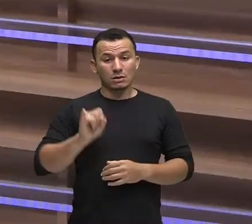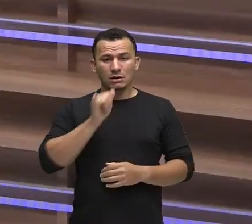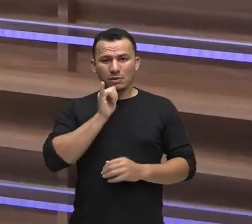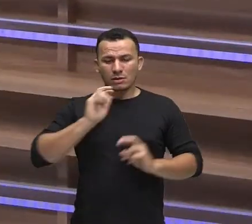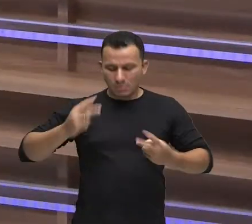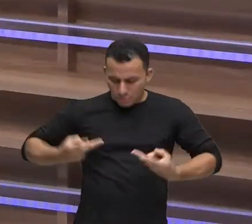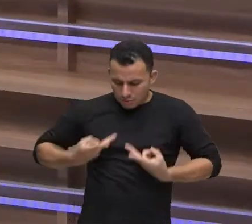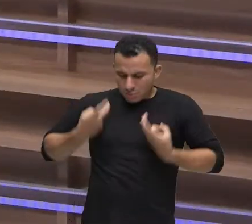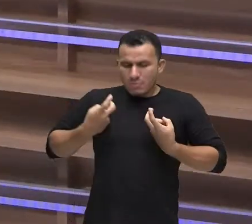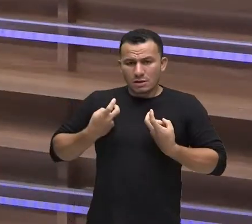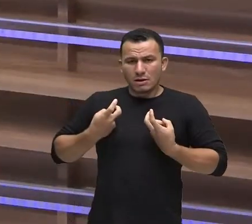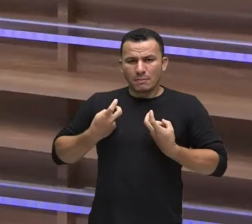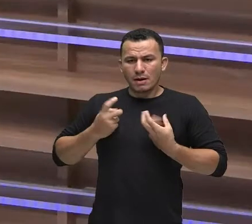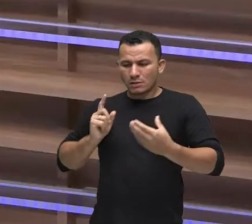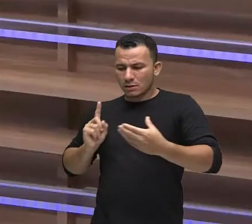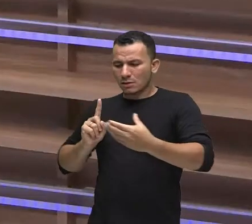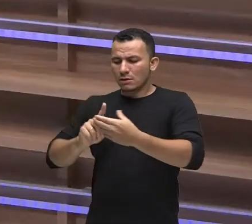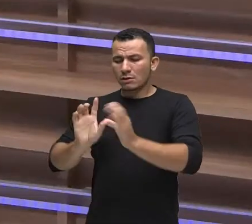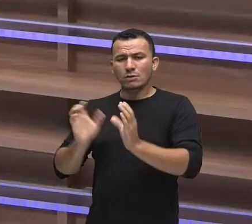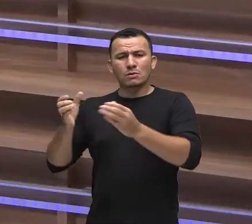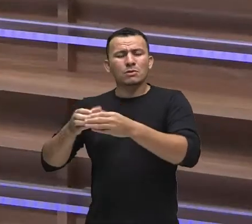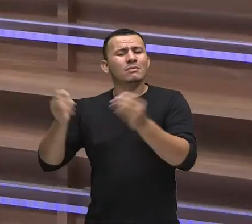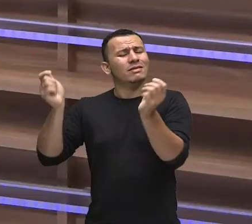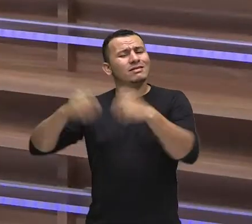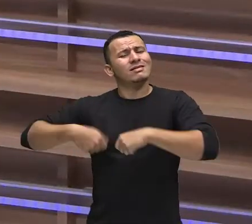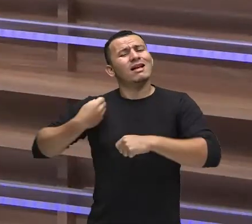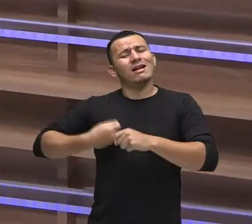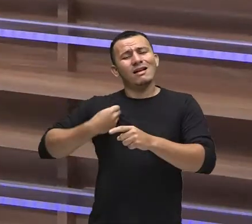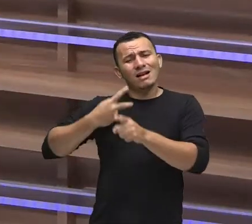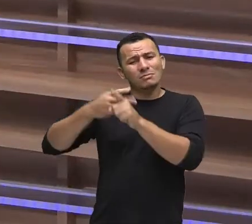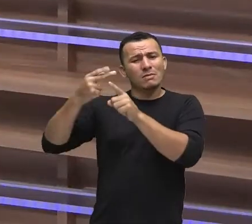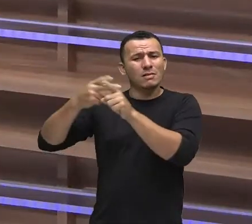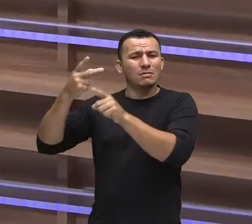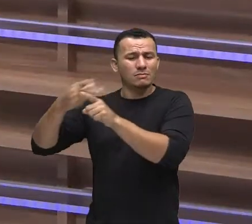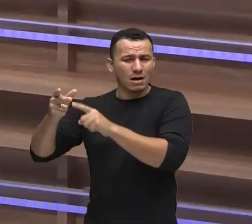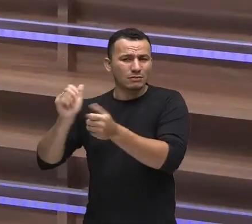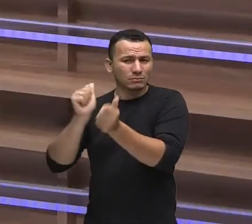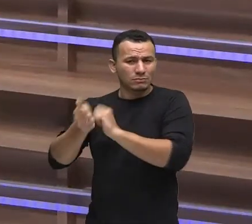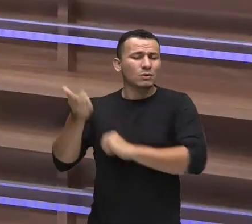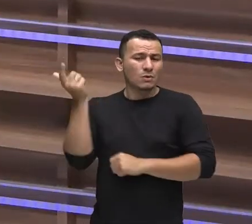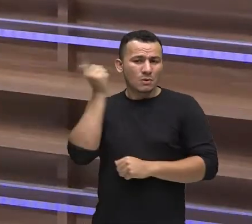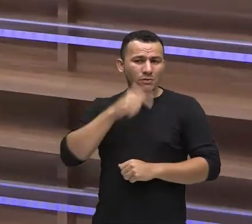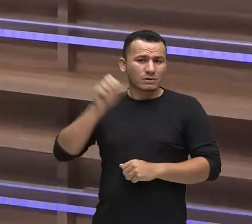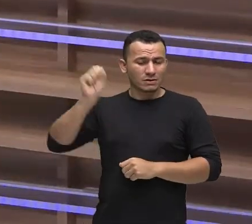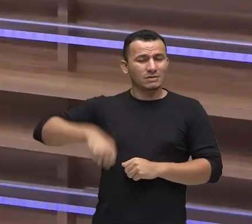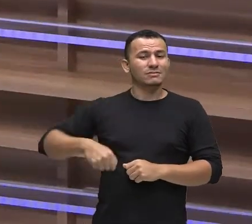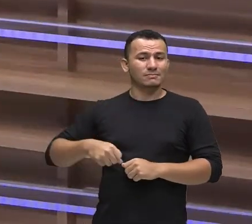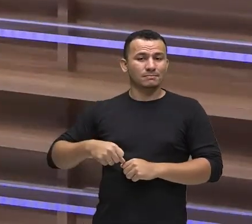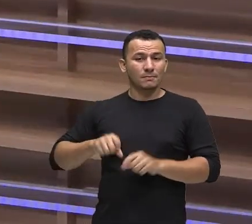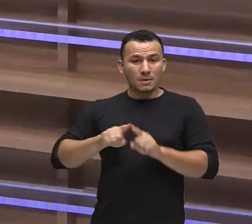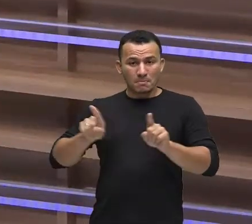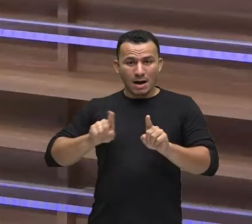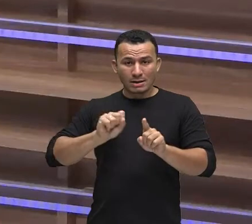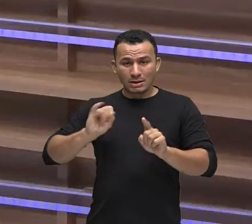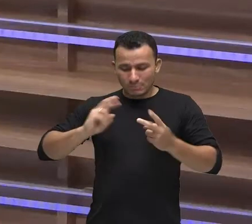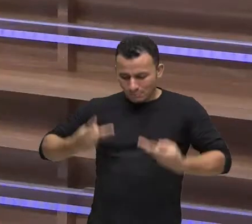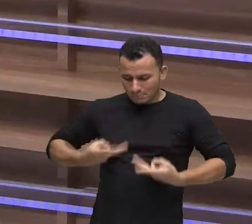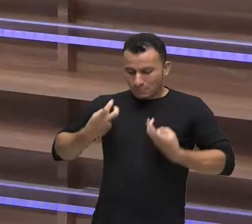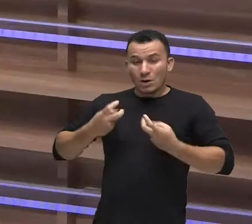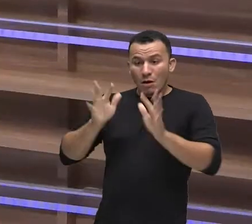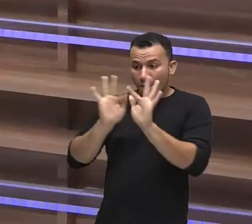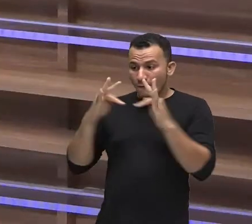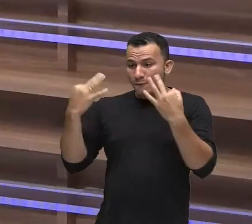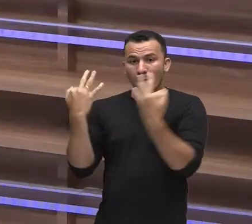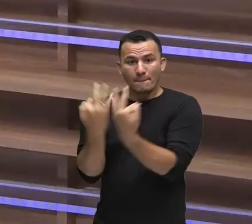como um time, nós teremos algumas conquistas, nós teremos alguns ápices de vitória, mas se nós nos olharmos como